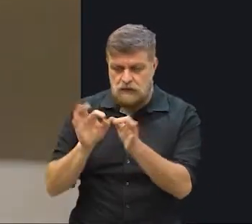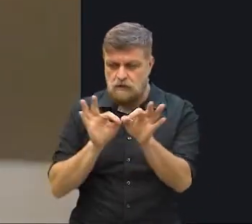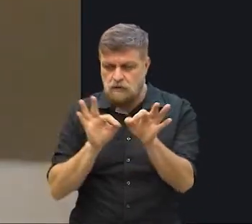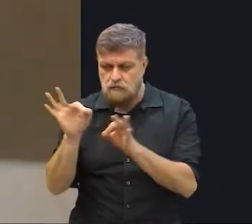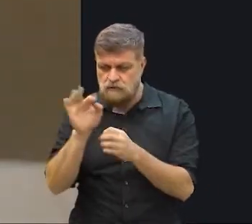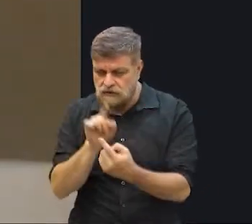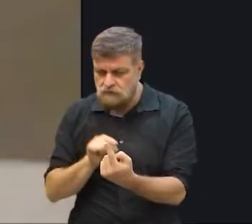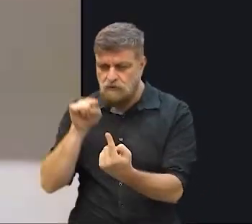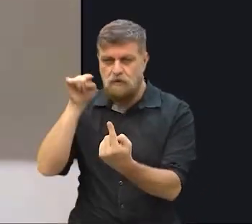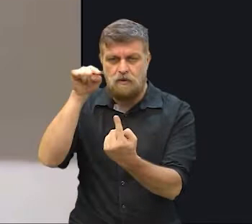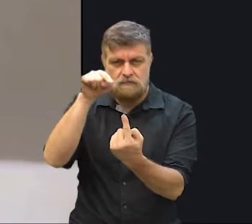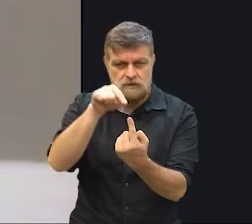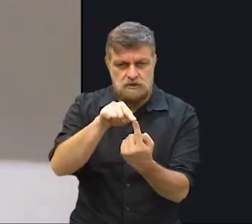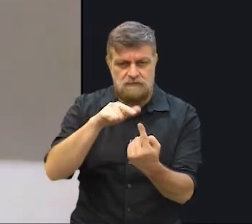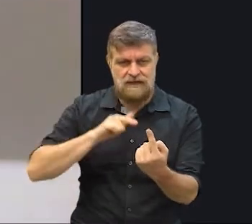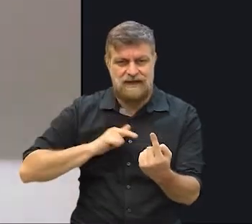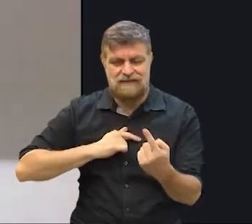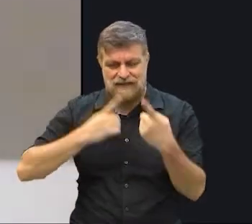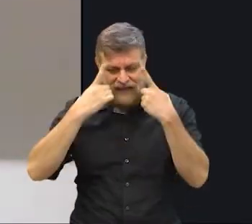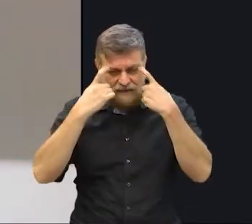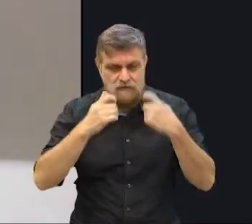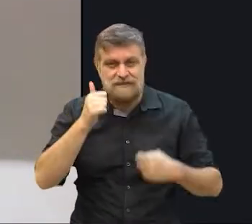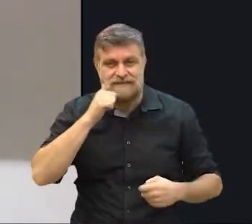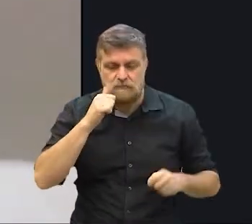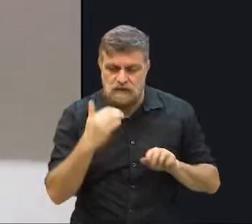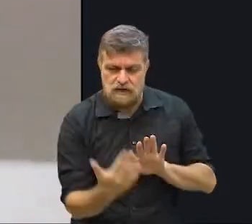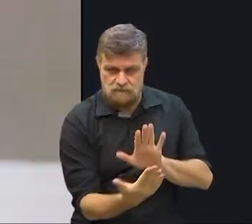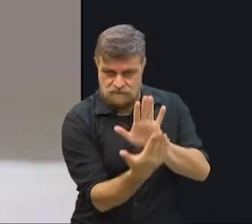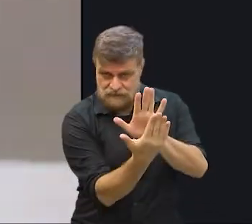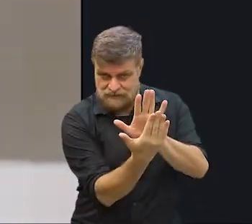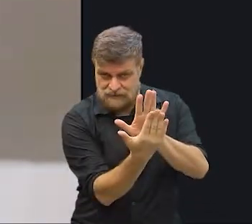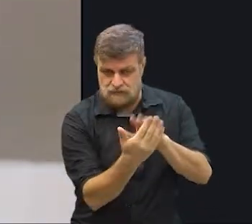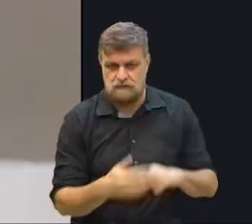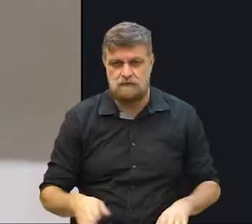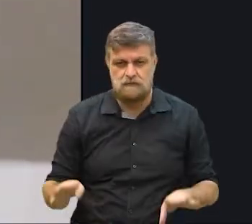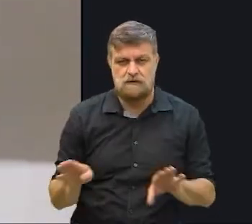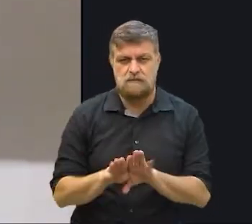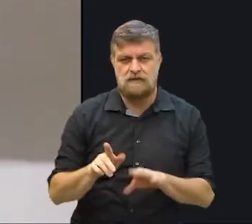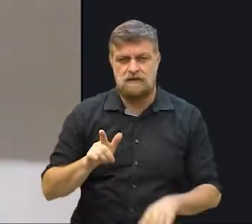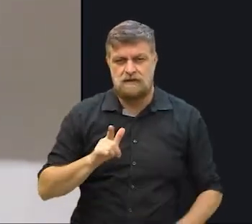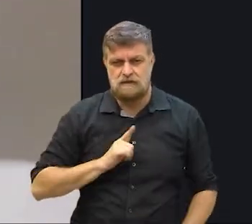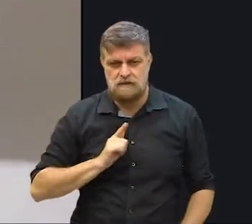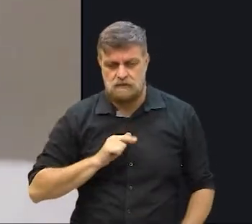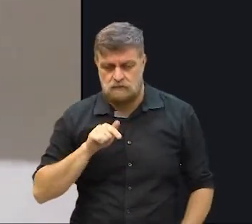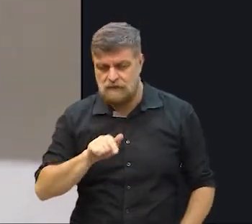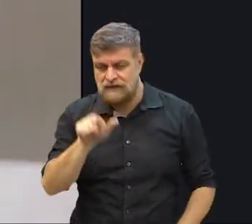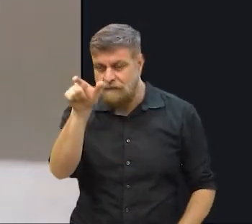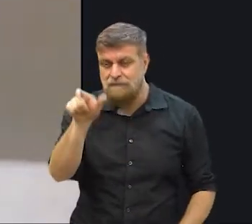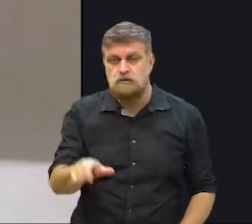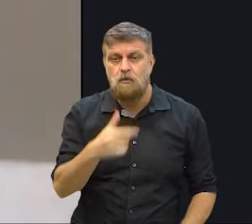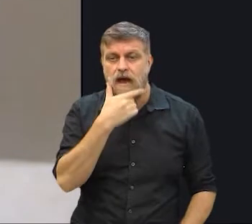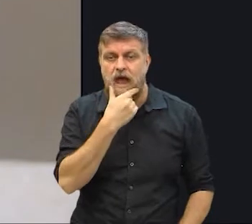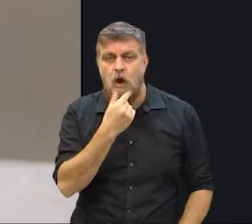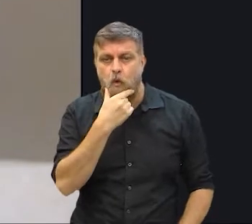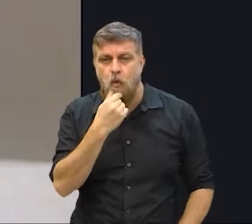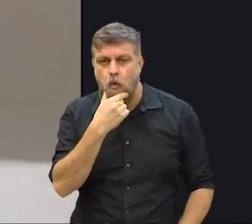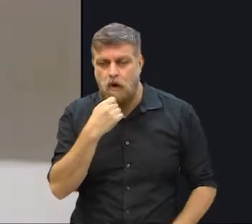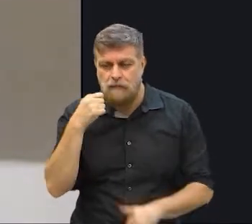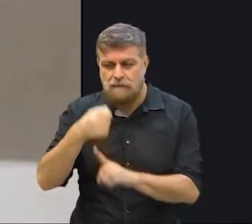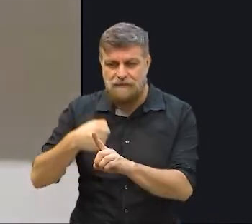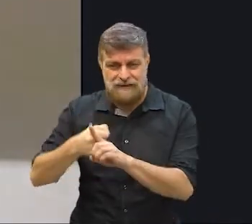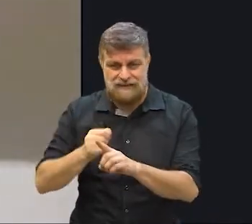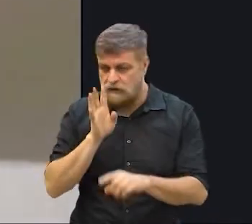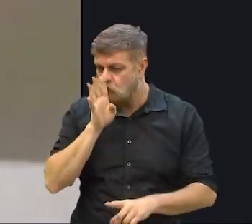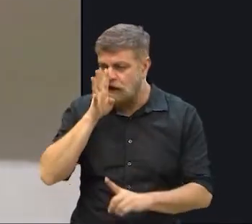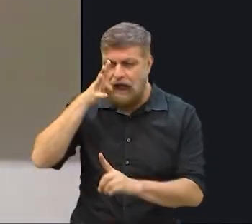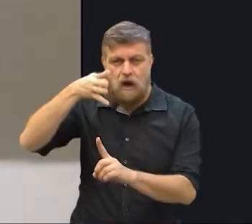projetos relacionados ao enfrentamento da violência contra a mulher, tendo como foco o homem. Não